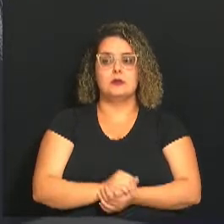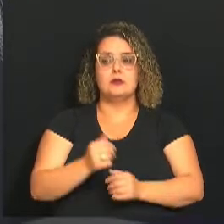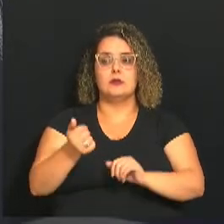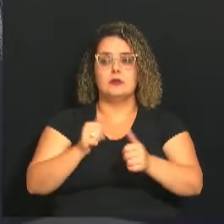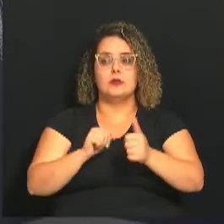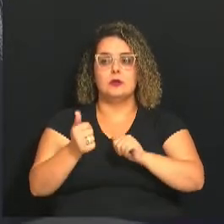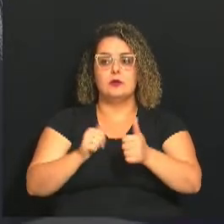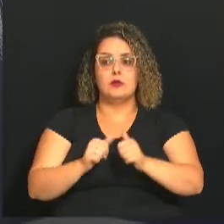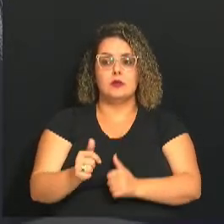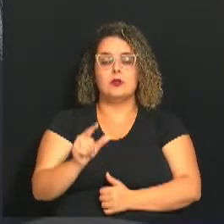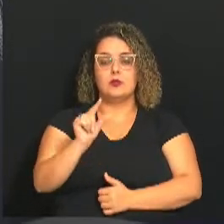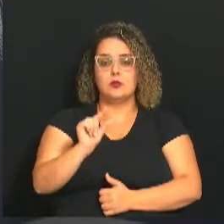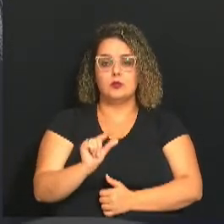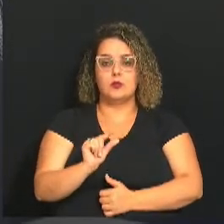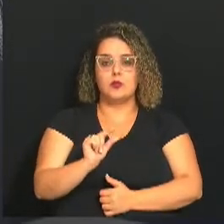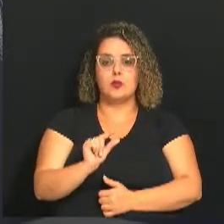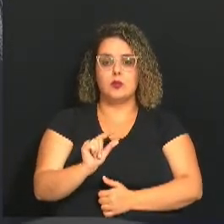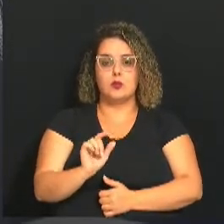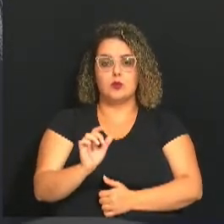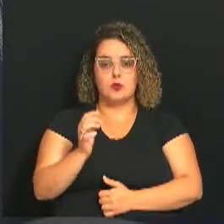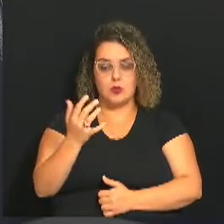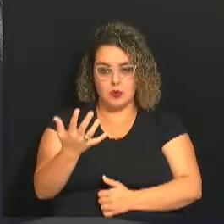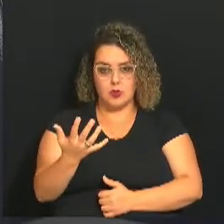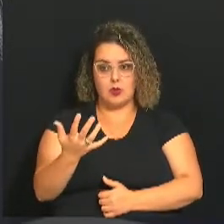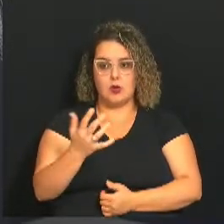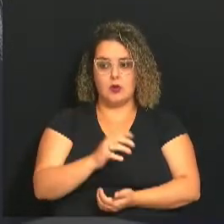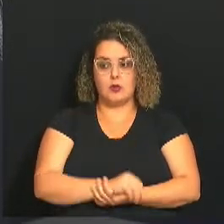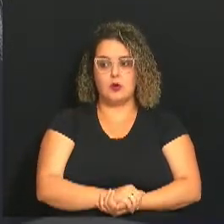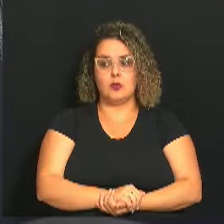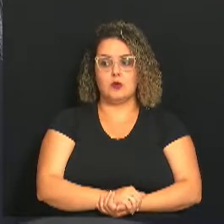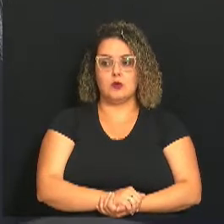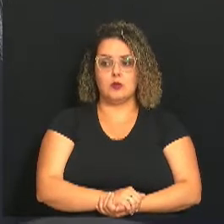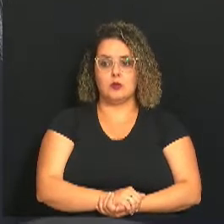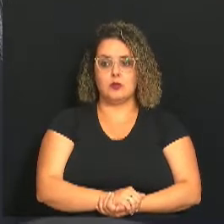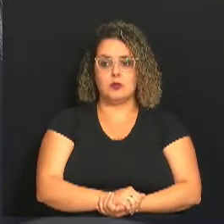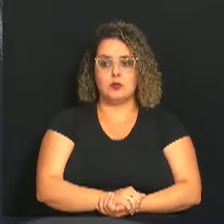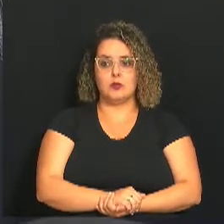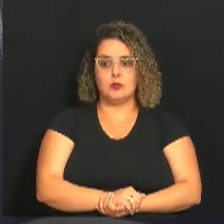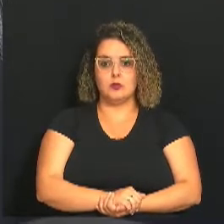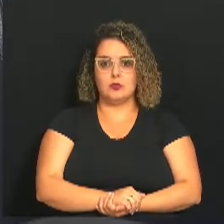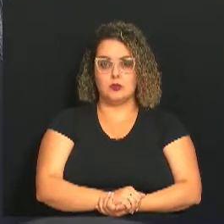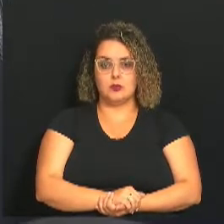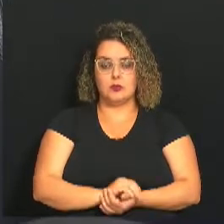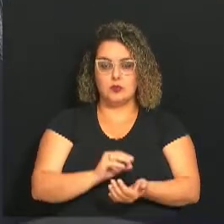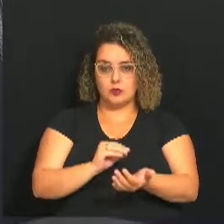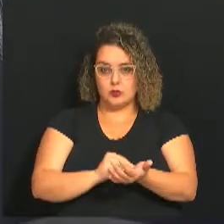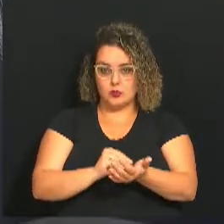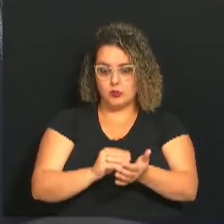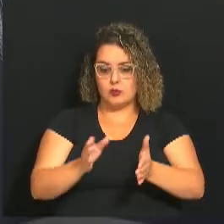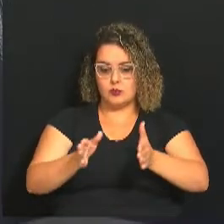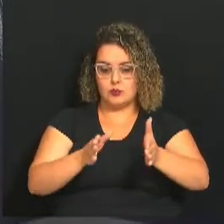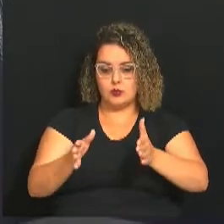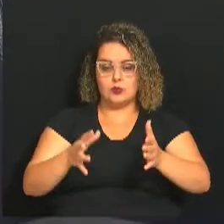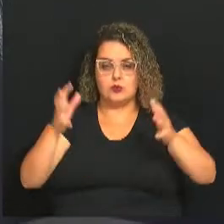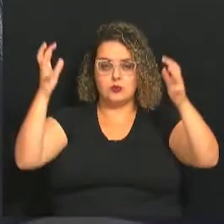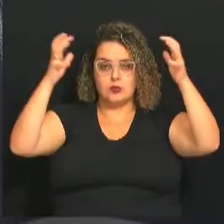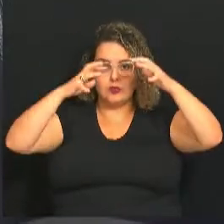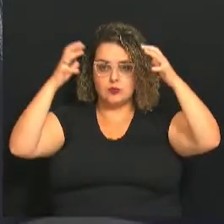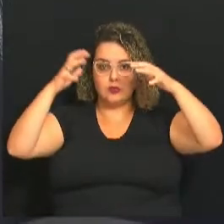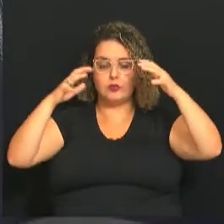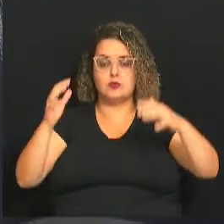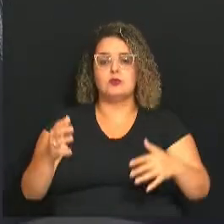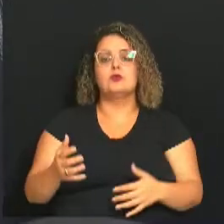pouco acontecimentos do último período aqui de verão na nossa cidade, né, a questão